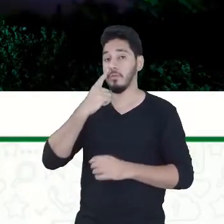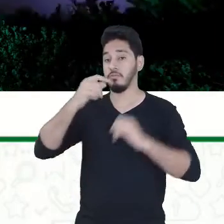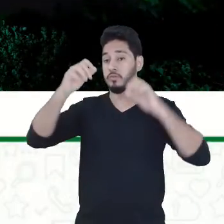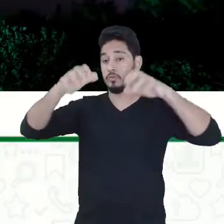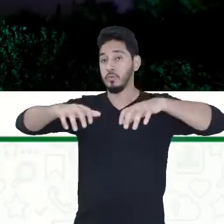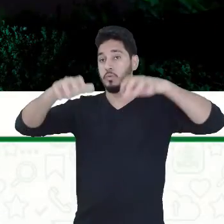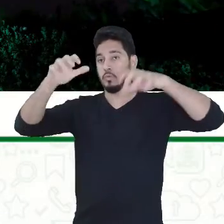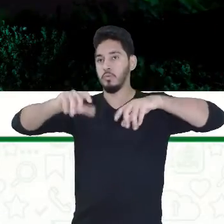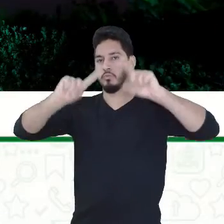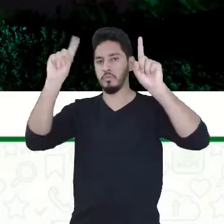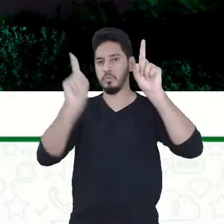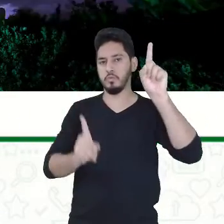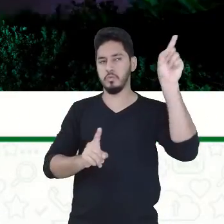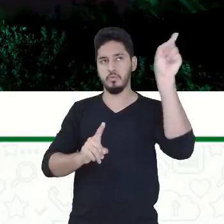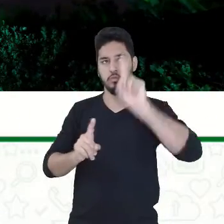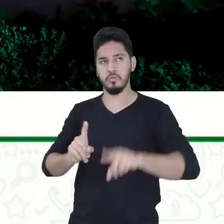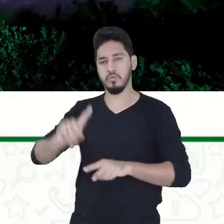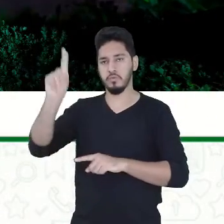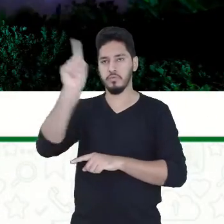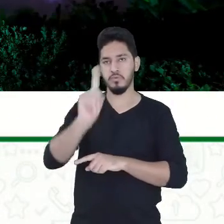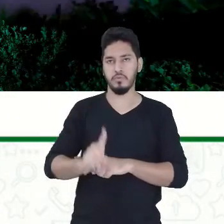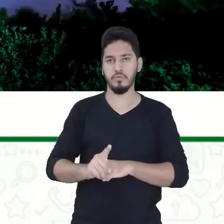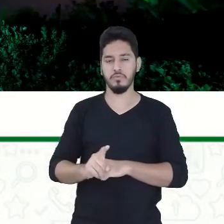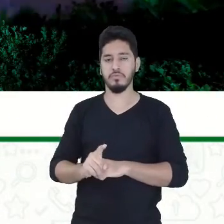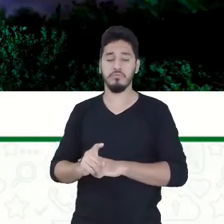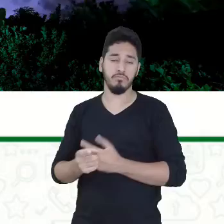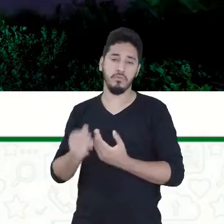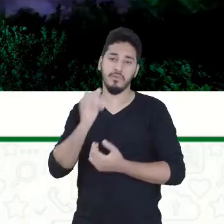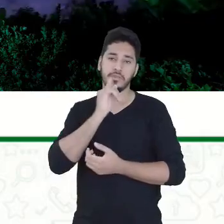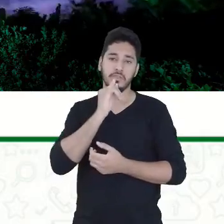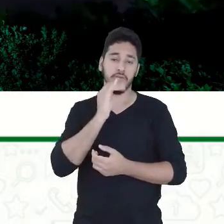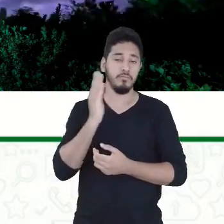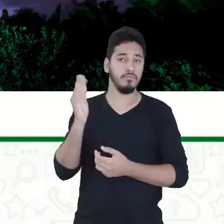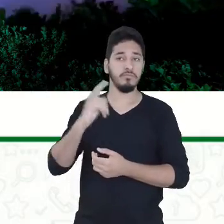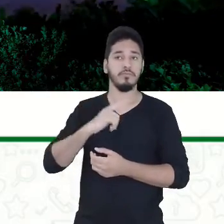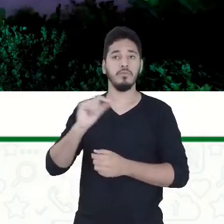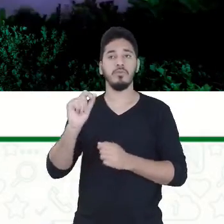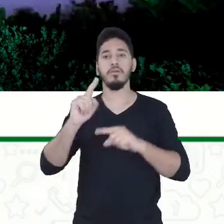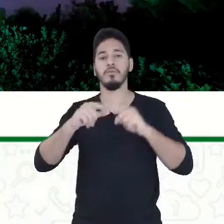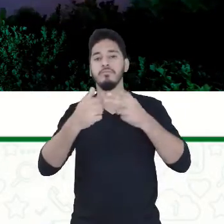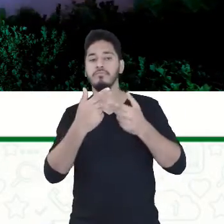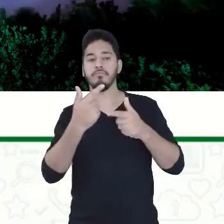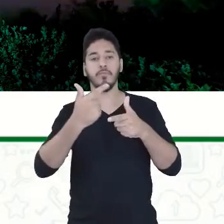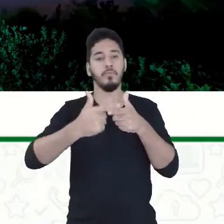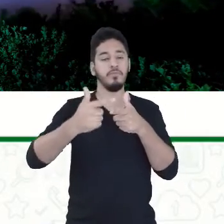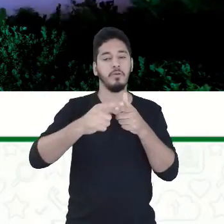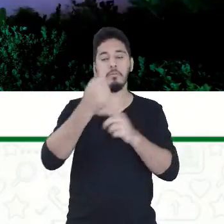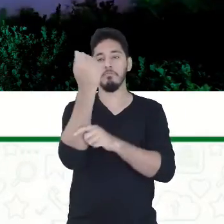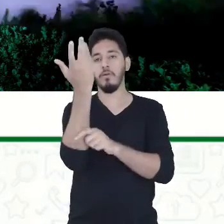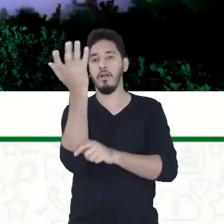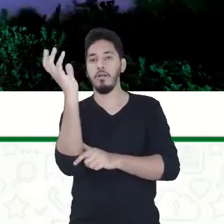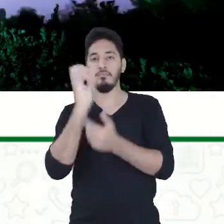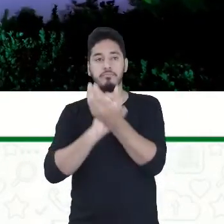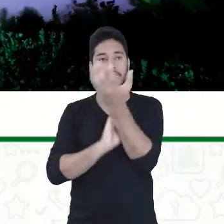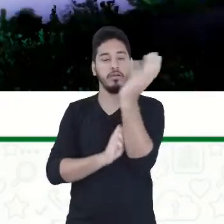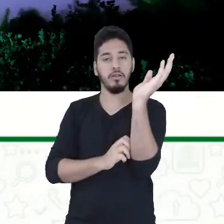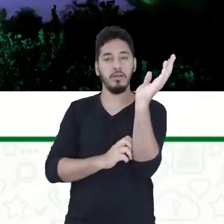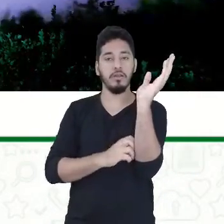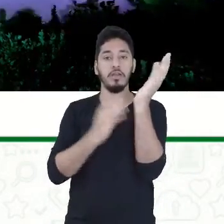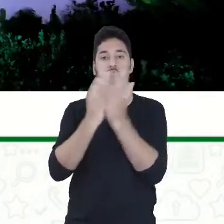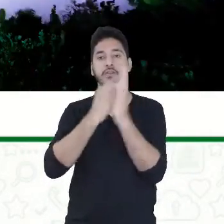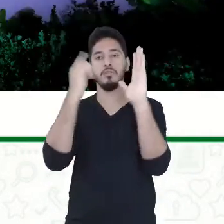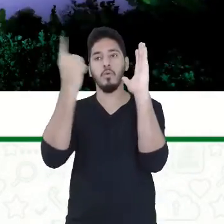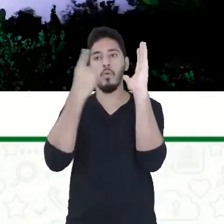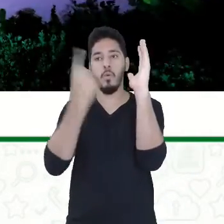essa tempestade aí atrás, né? Então, um exemplo mais evidente disso envolve os desastres naturais, como a passagem de um forte